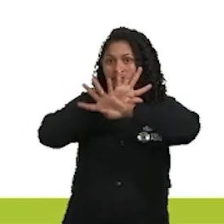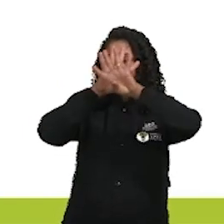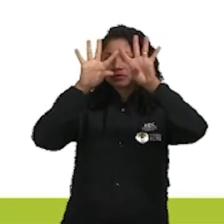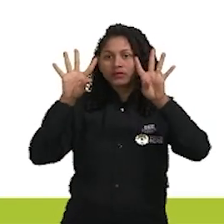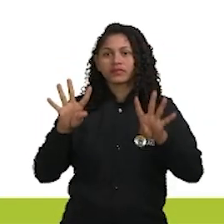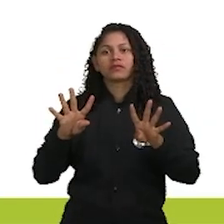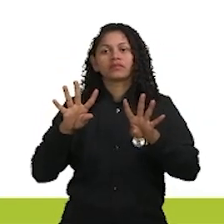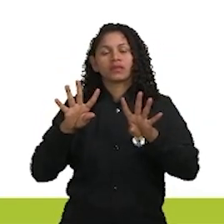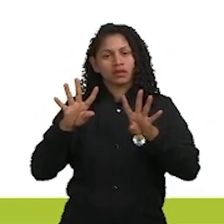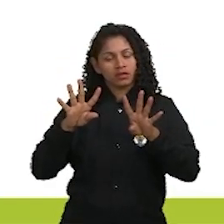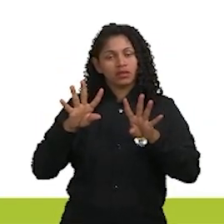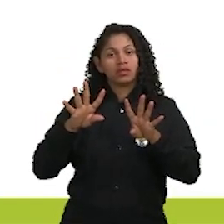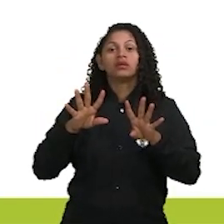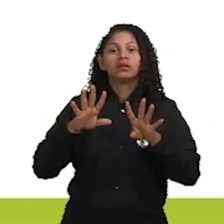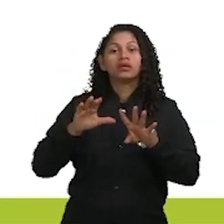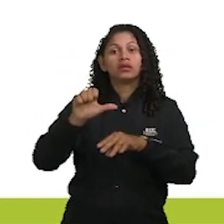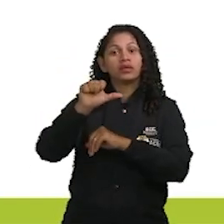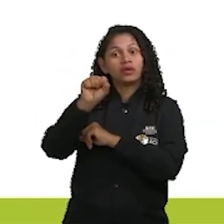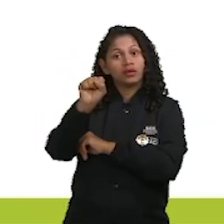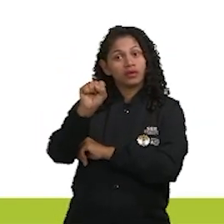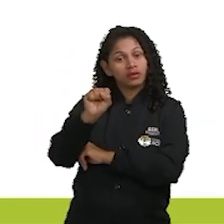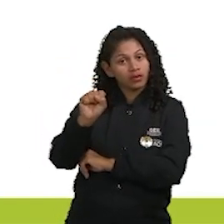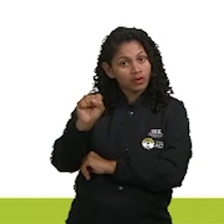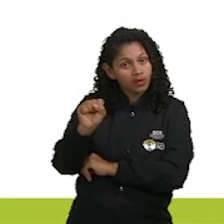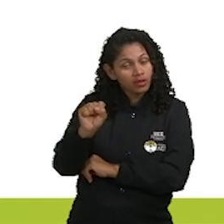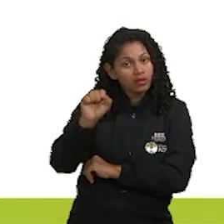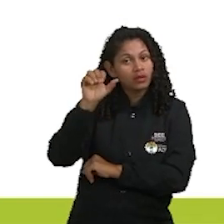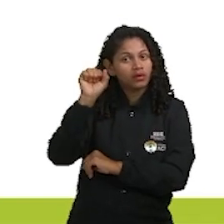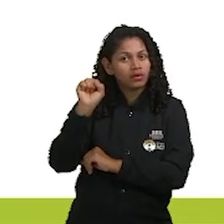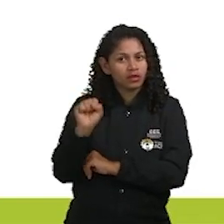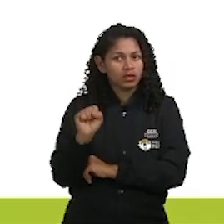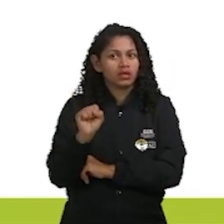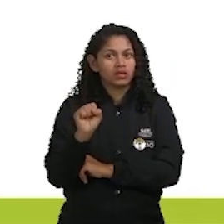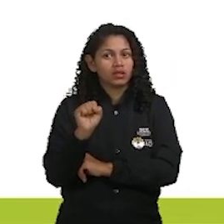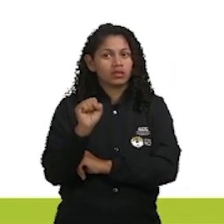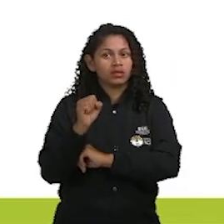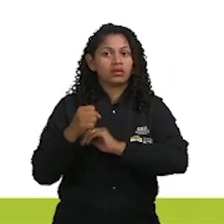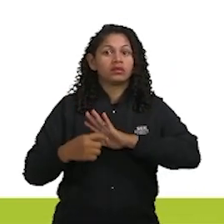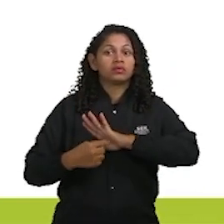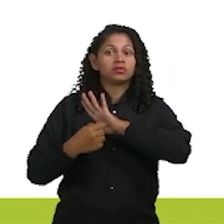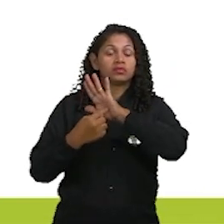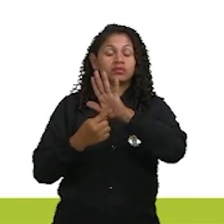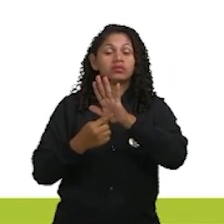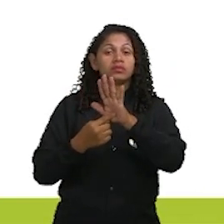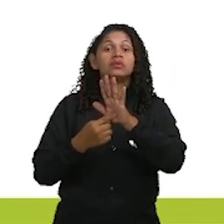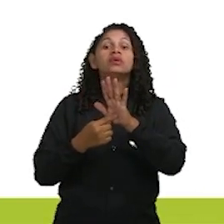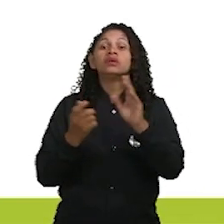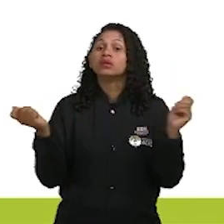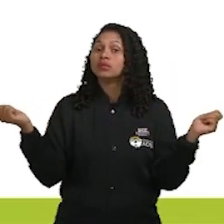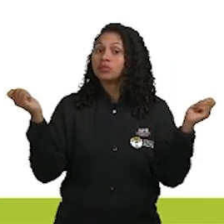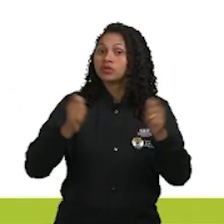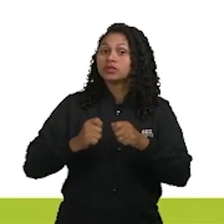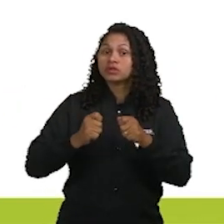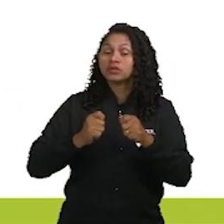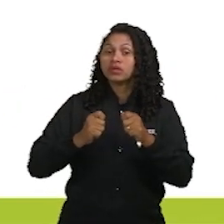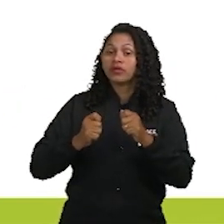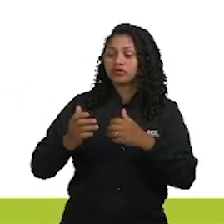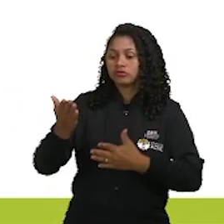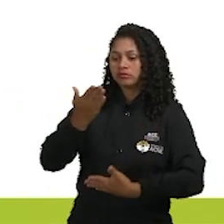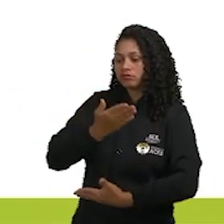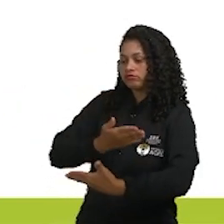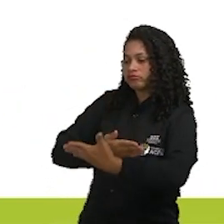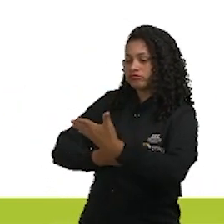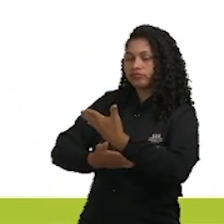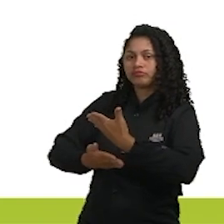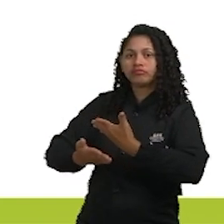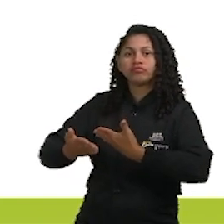corante excitado, que eu vou representar ali pelo um S e um asterisco, é capaz de transferir elétrons para